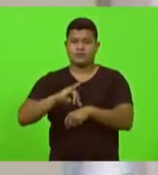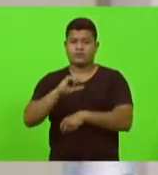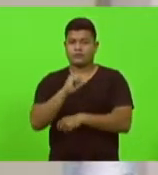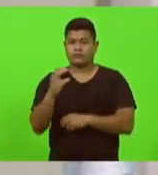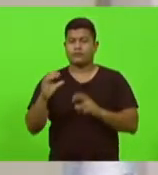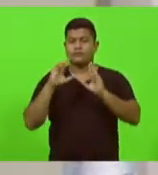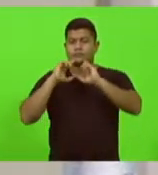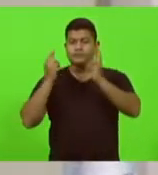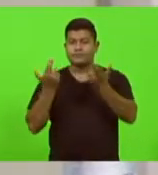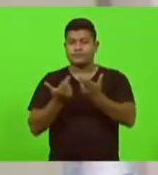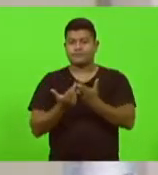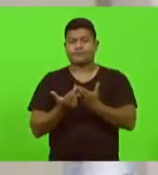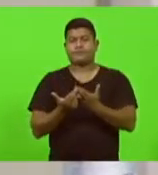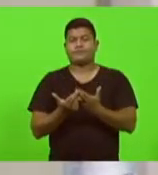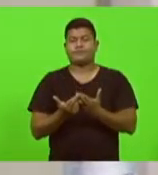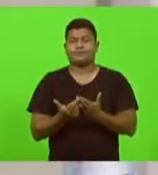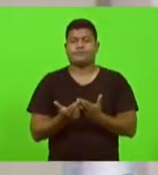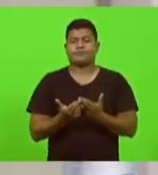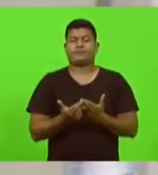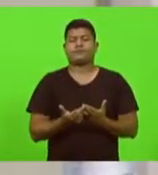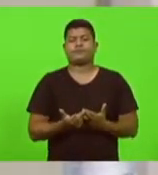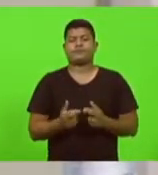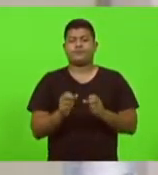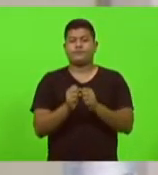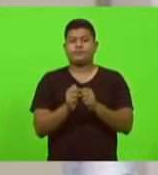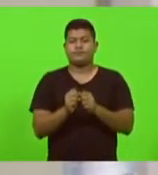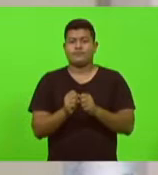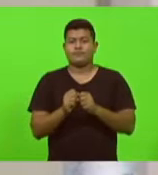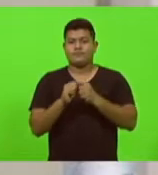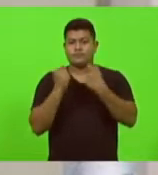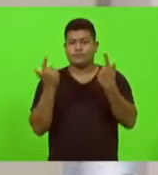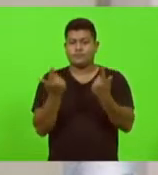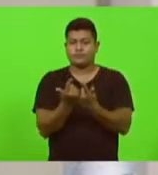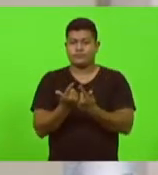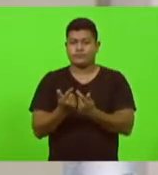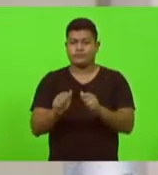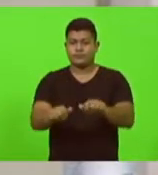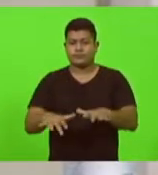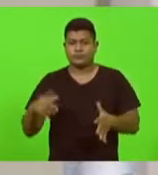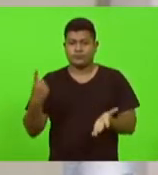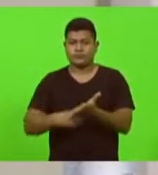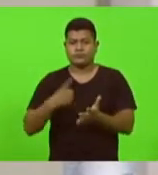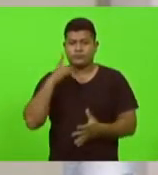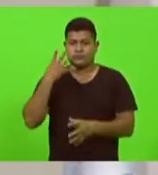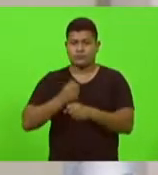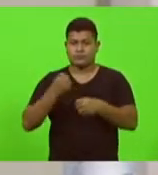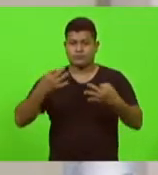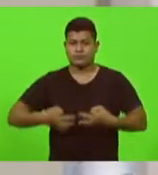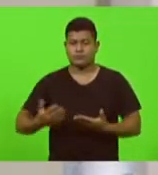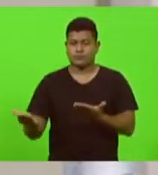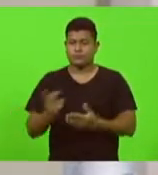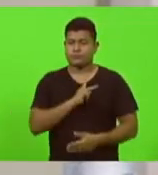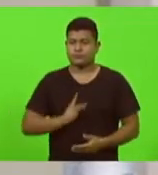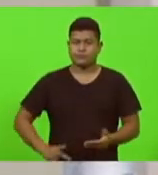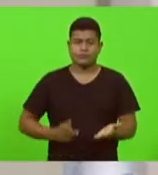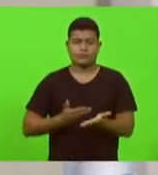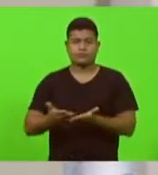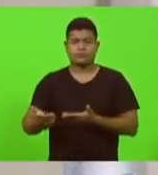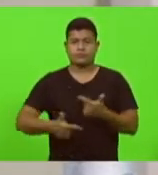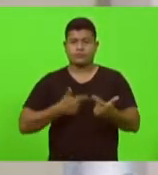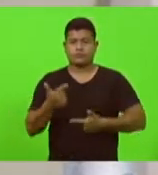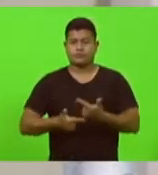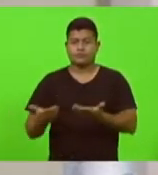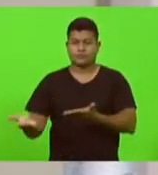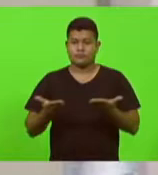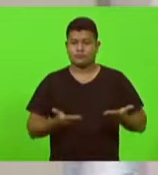Assembleia Legislativa em sessão ordinária. Havendo o quórum regimental, senhor presidente declarou abertos os trabalhos e convidou o senhor deputado Ricardo